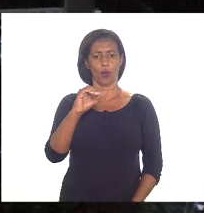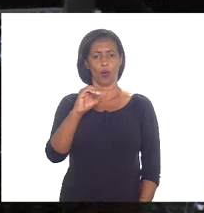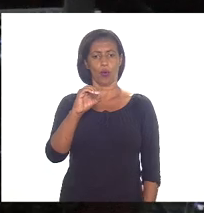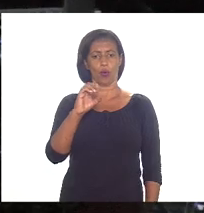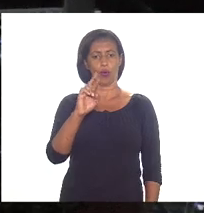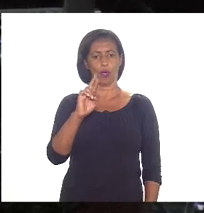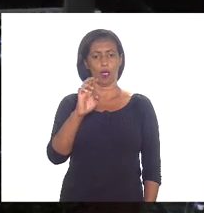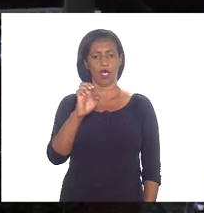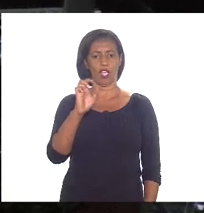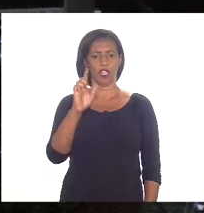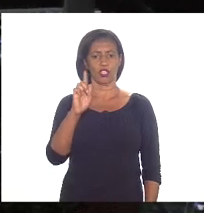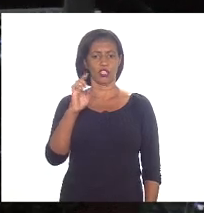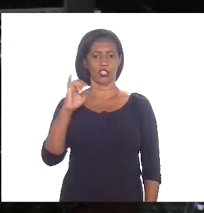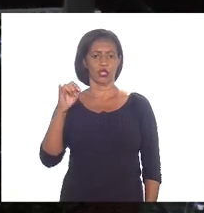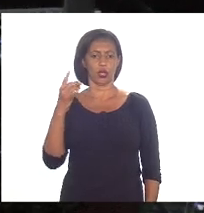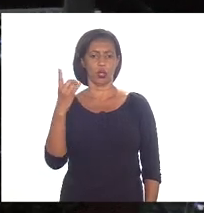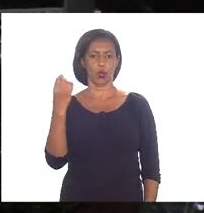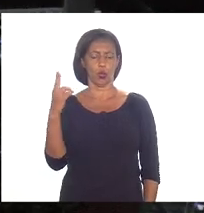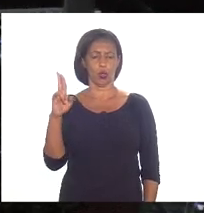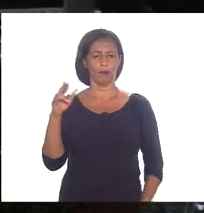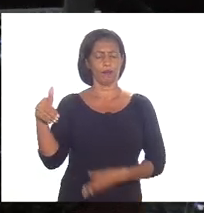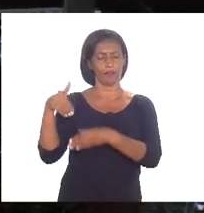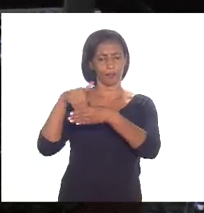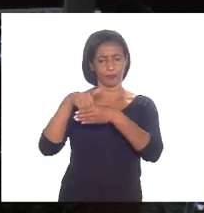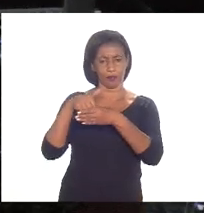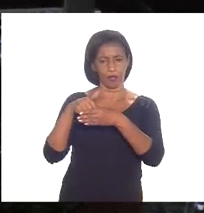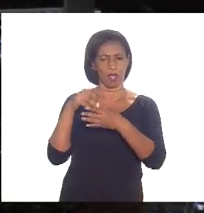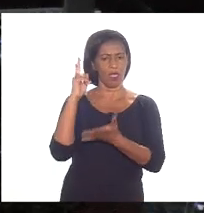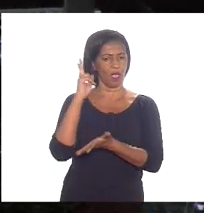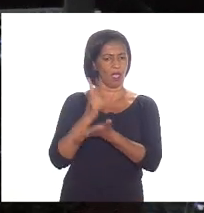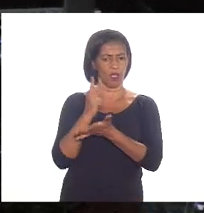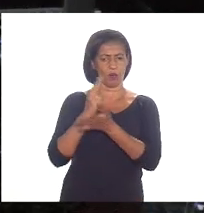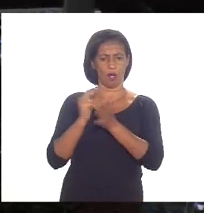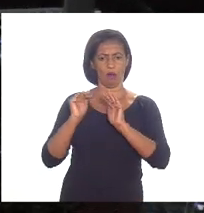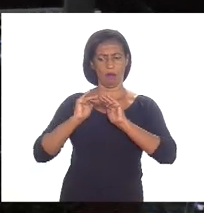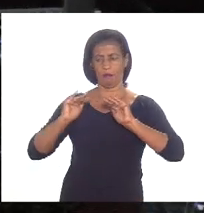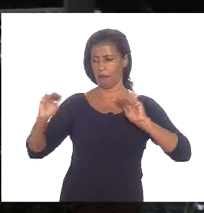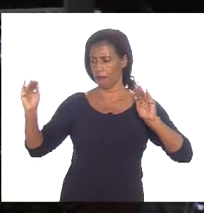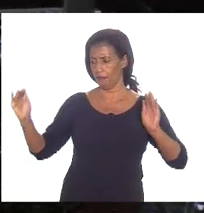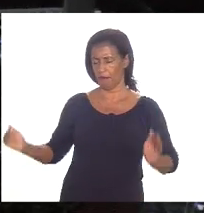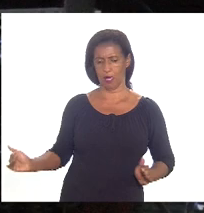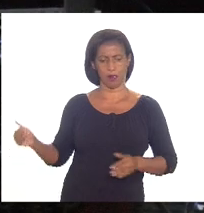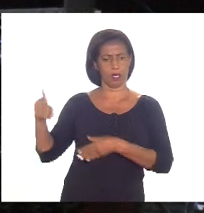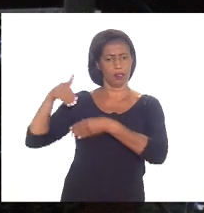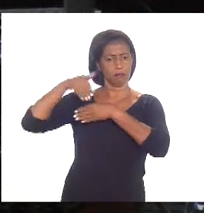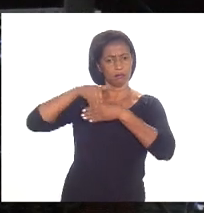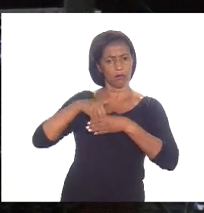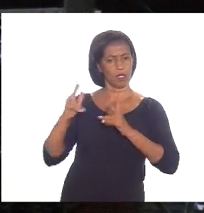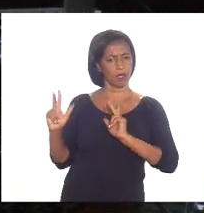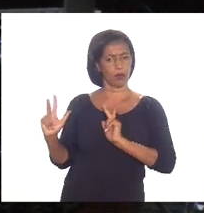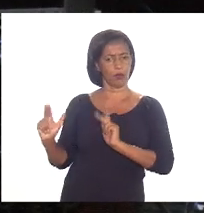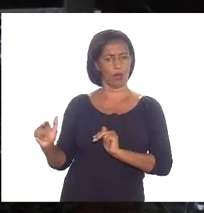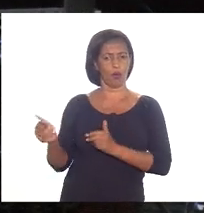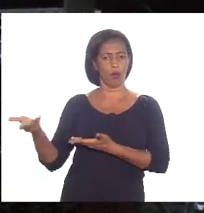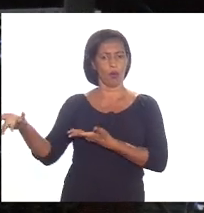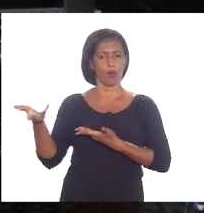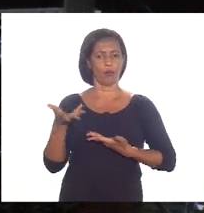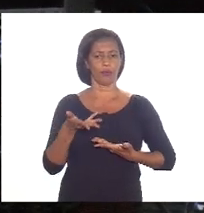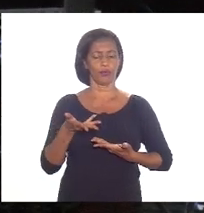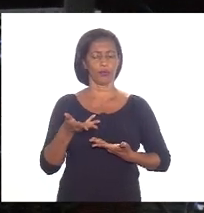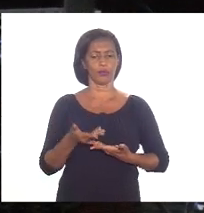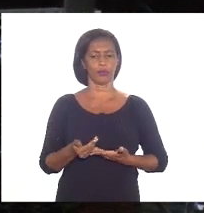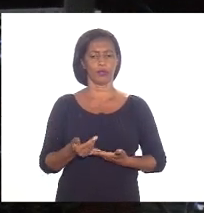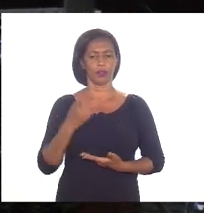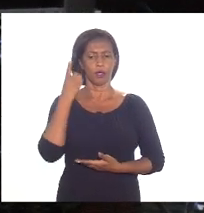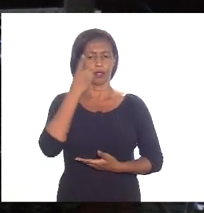corregedor parlamentar substituto. O rito da eleição será o mesmo adotado para a mesa, a eleição da mesa. Convido